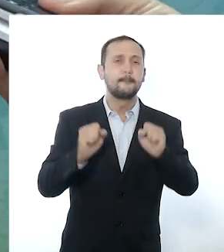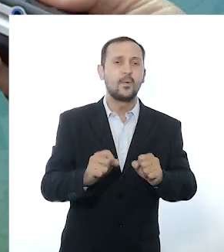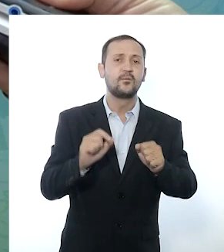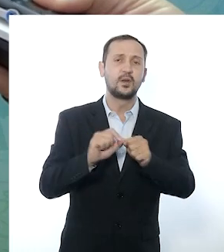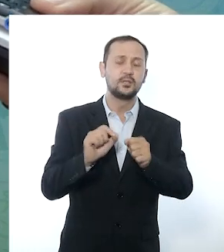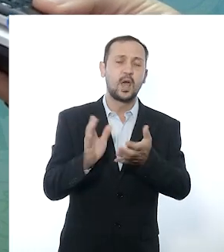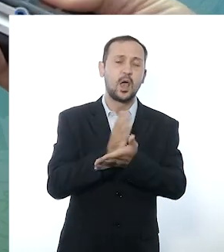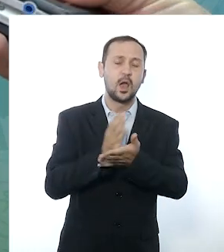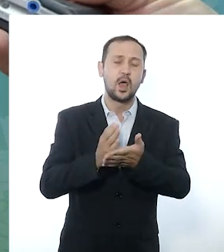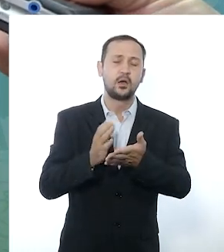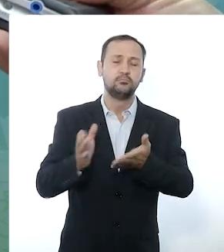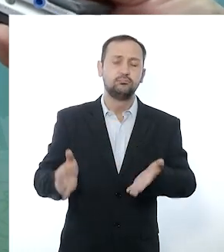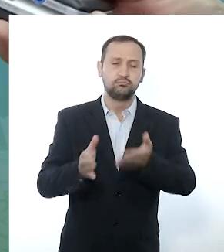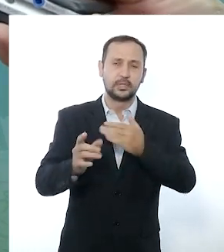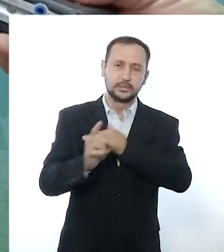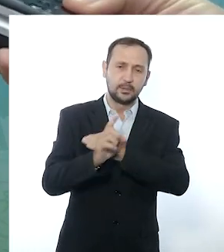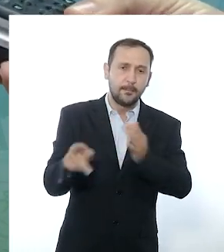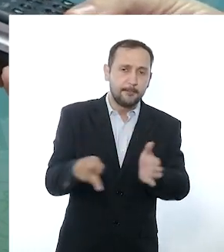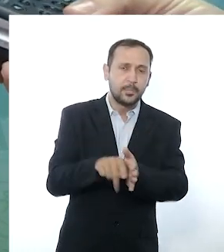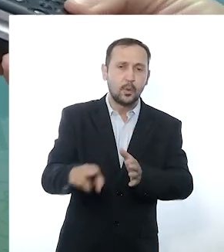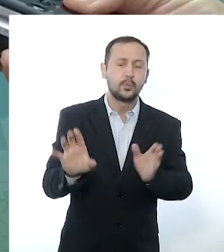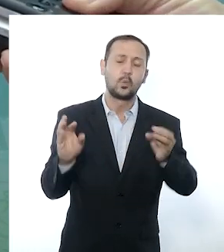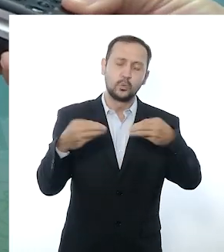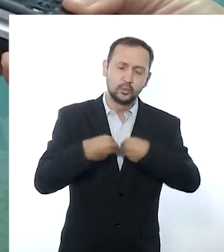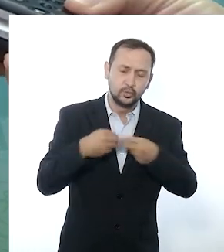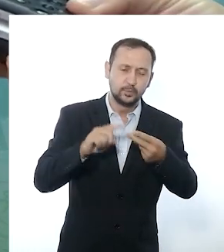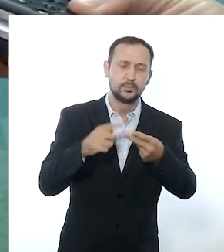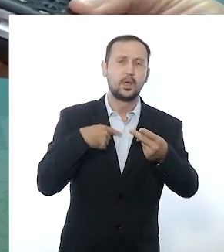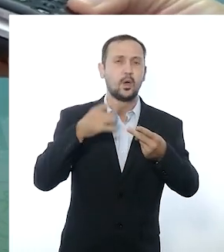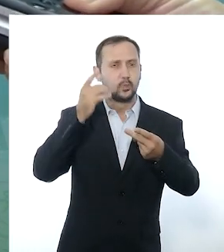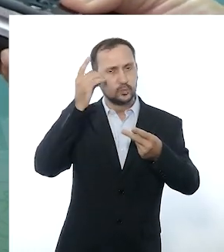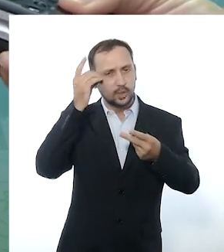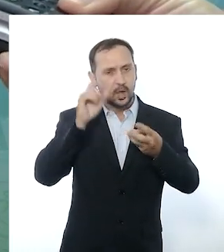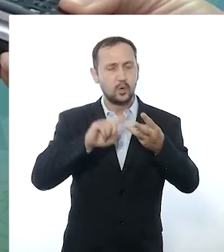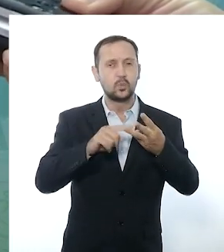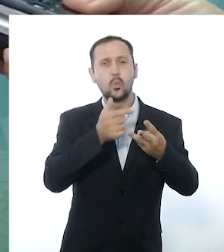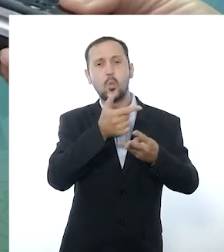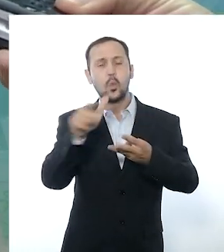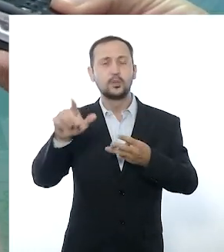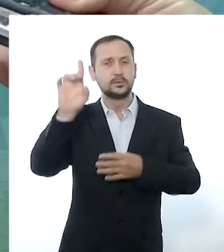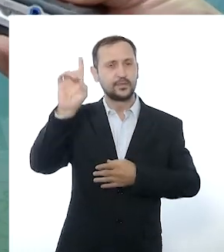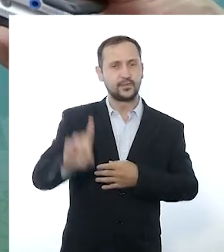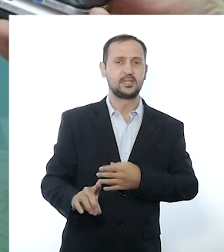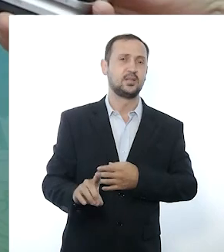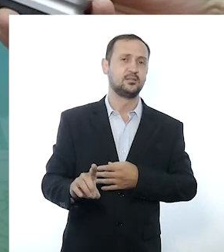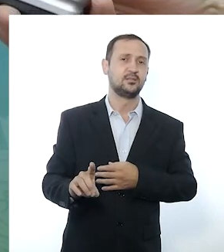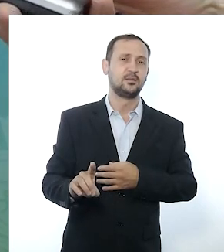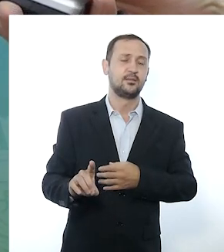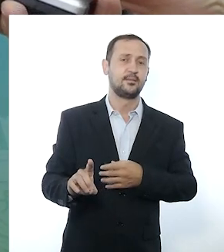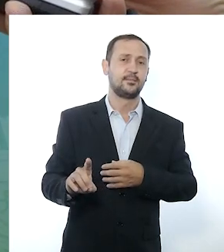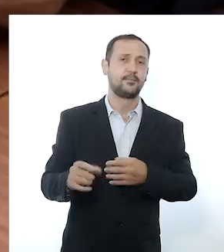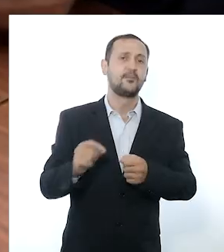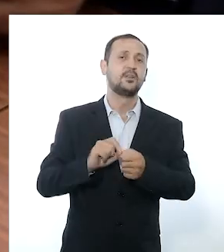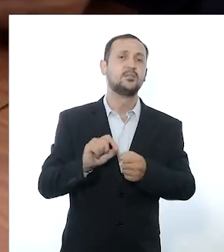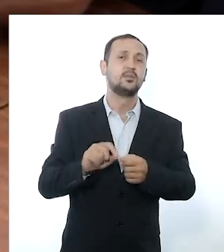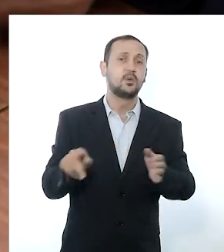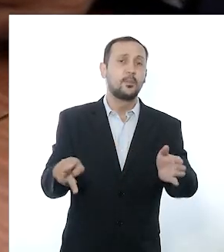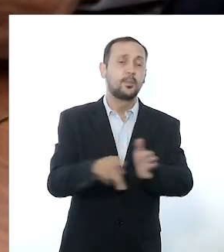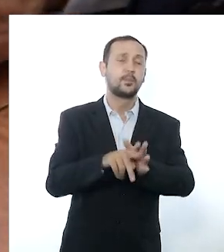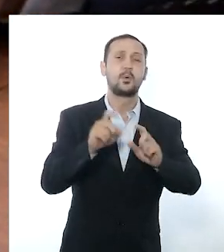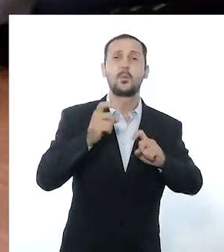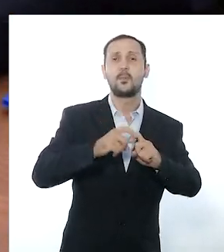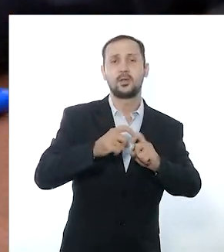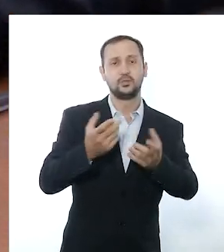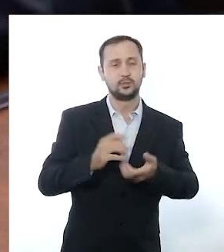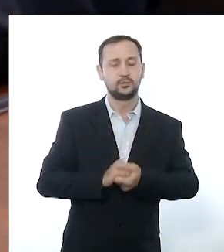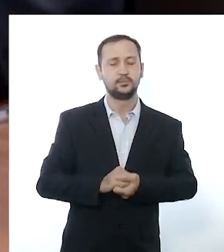que o paciente com autismo, pessoas com síndrome de Down, com outras deficiências devem fazer é o seu médico. Em defesa